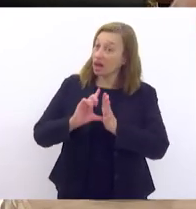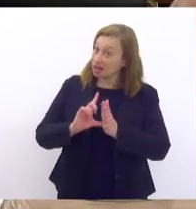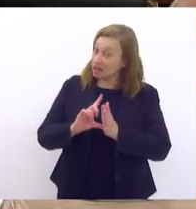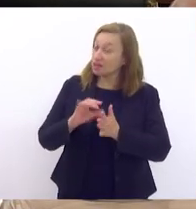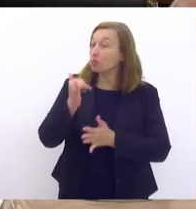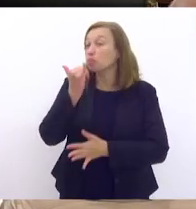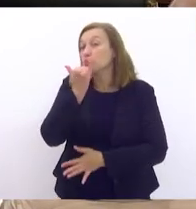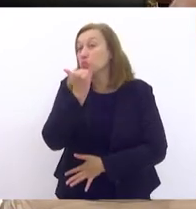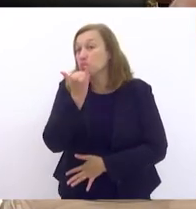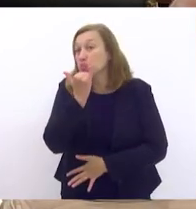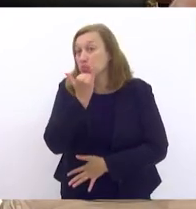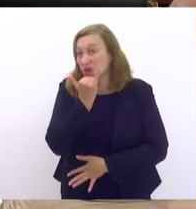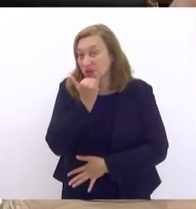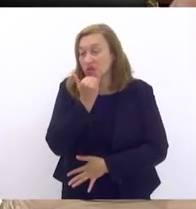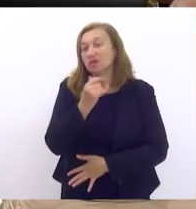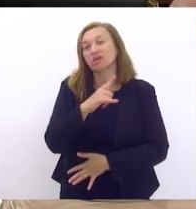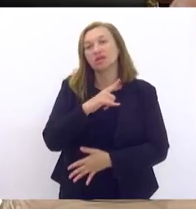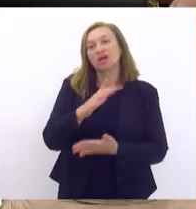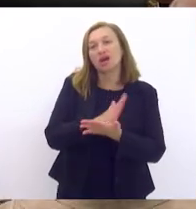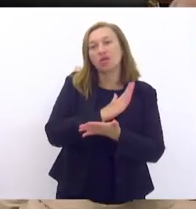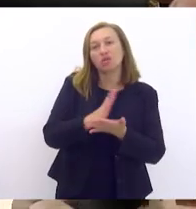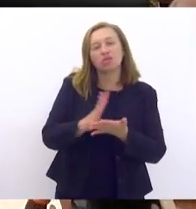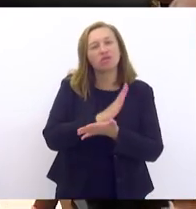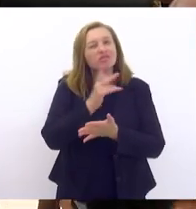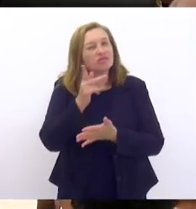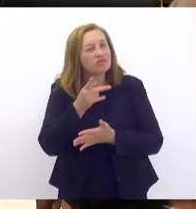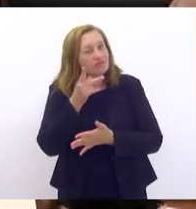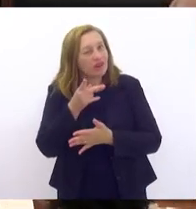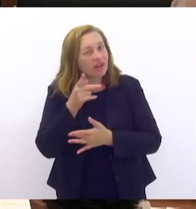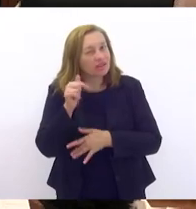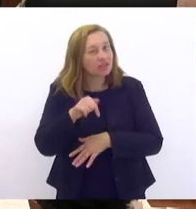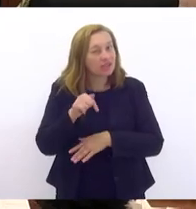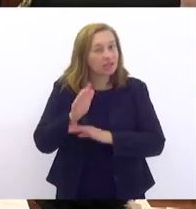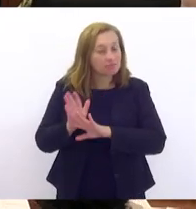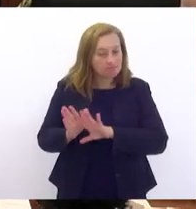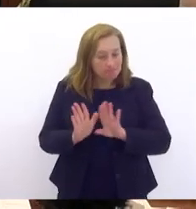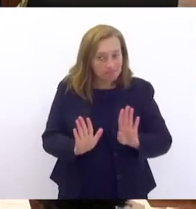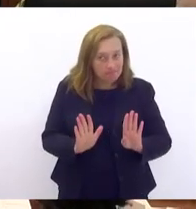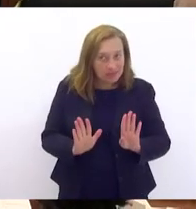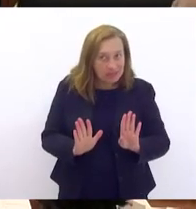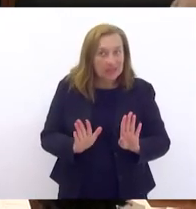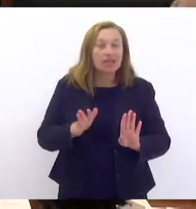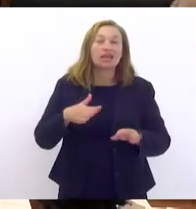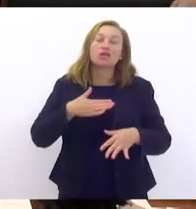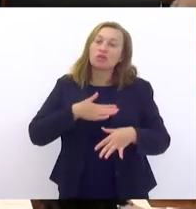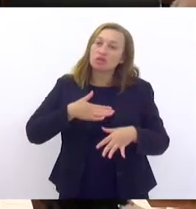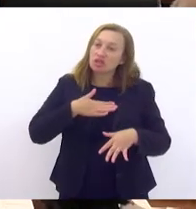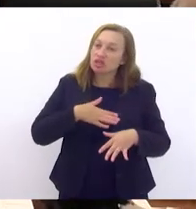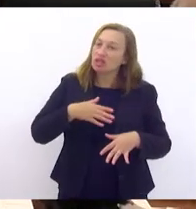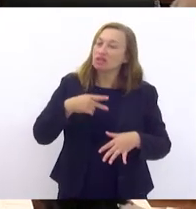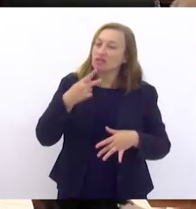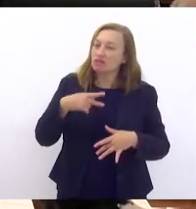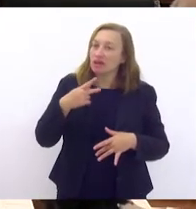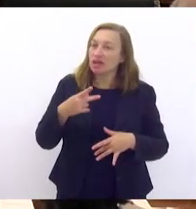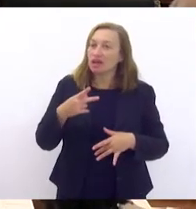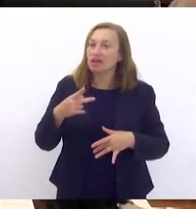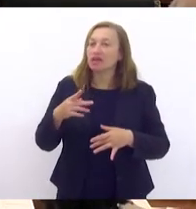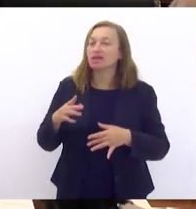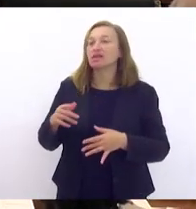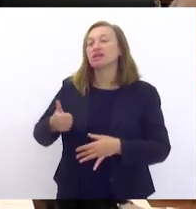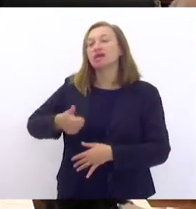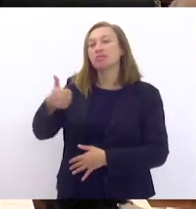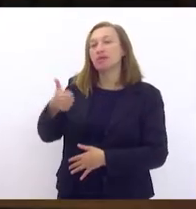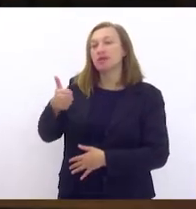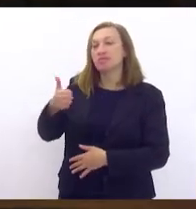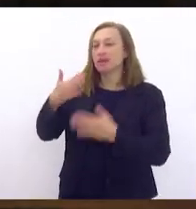porque tem umas ponderações algumas ponderações que eu gostaria de fazer ainda em cima da palestra da primeira